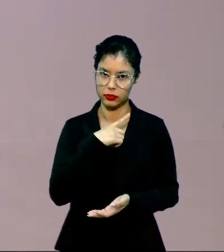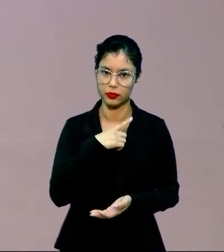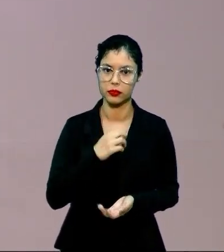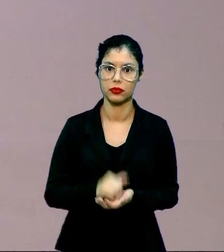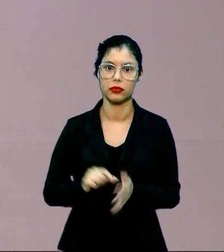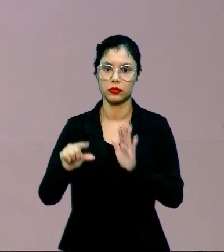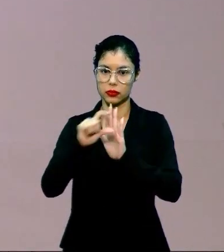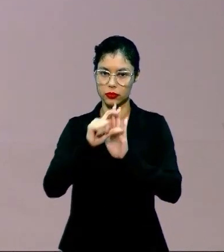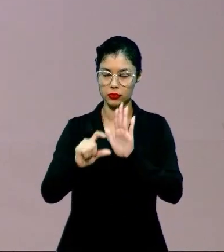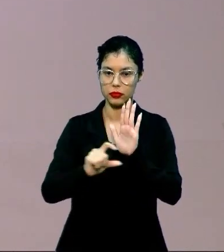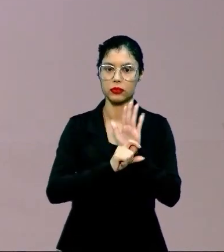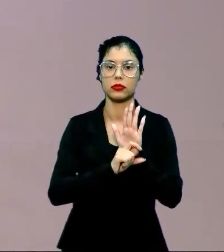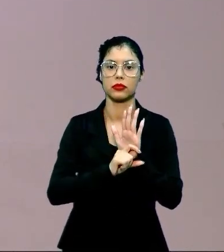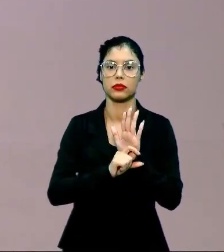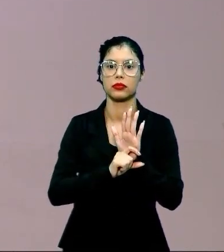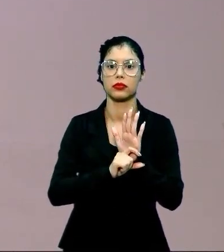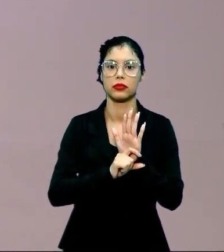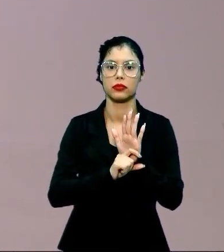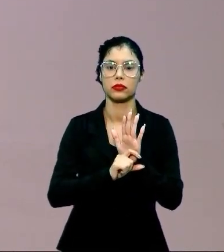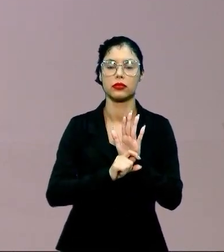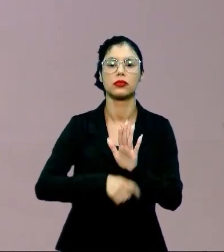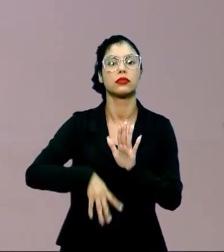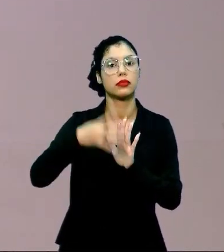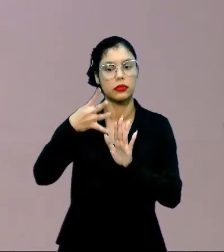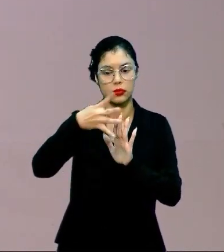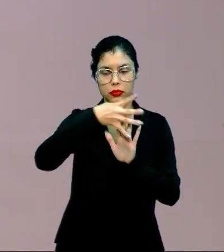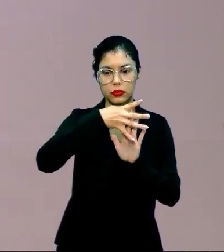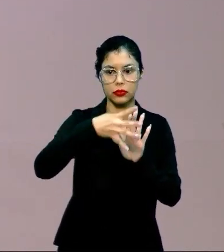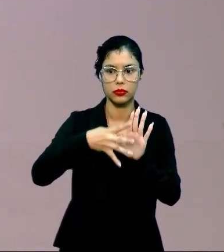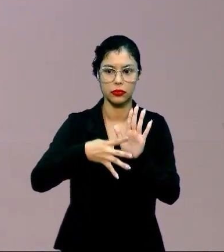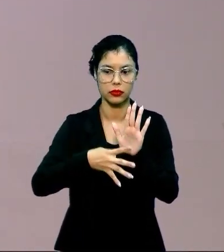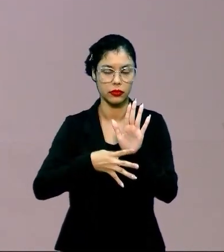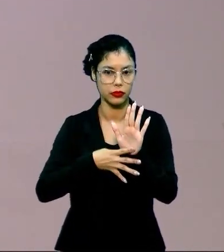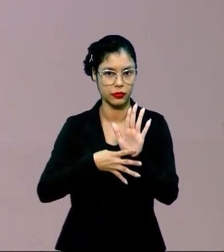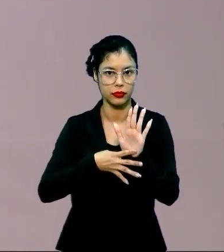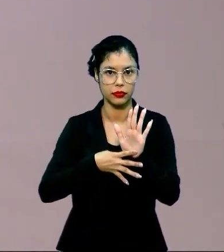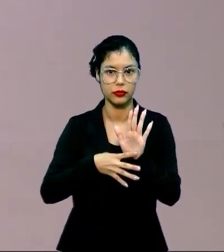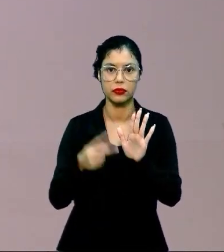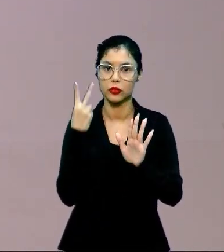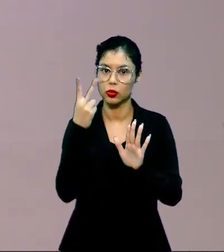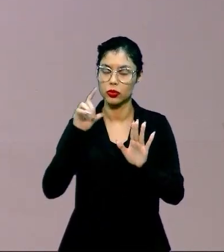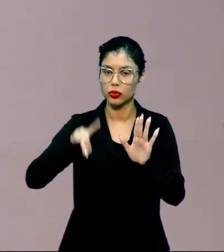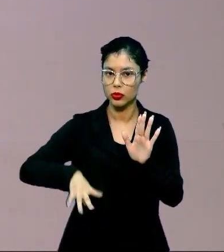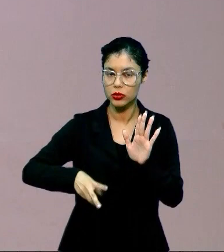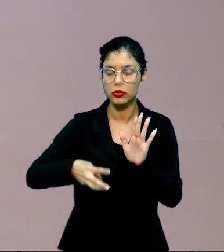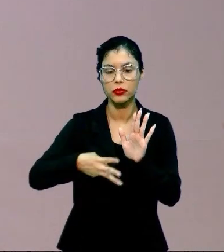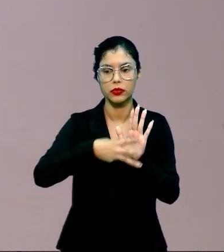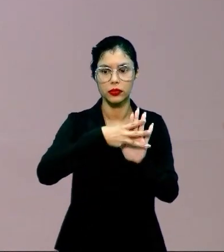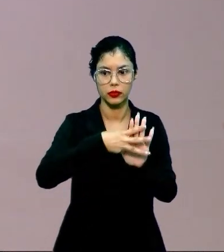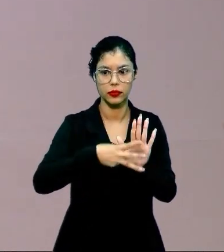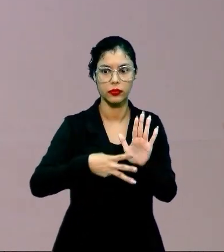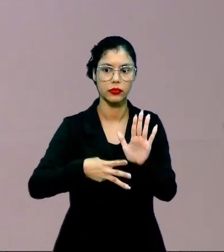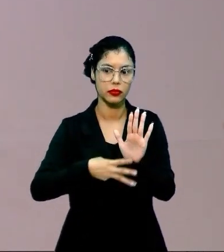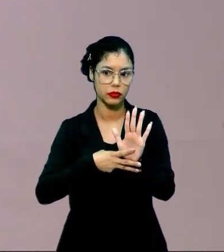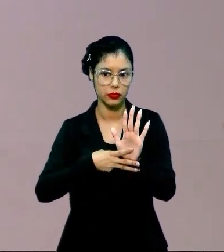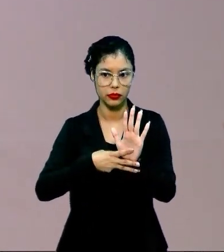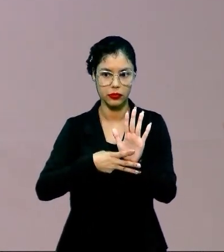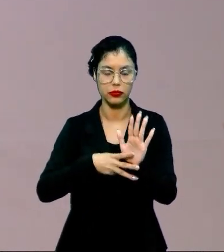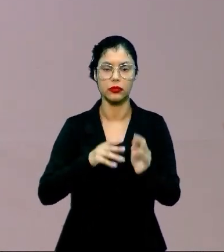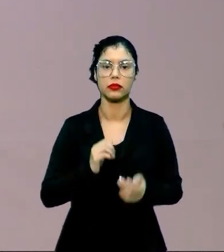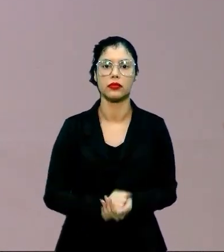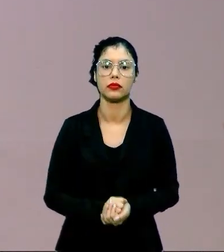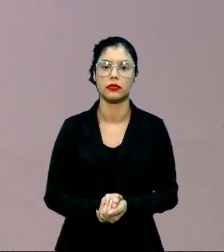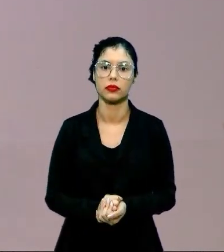primeiras estrofes formadas por 4 versos e as duas últimas estrofes formadas por